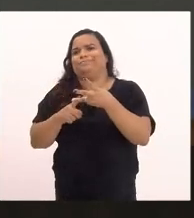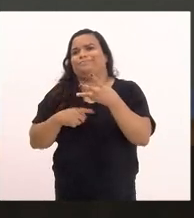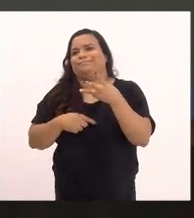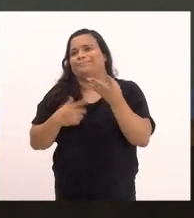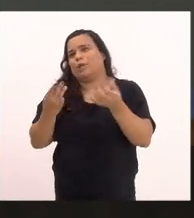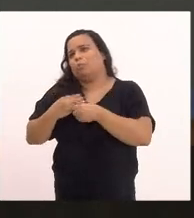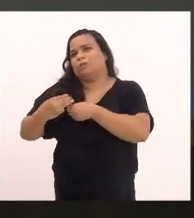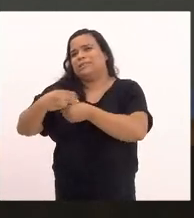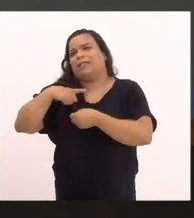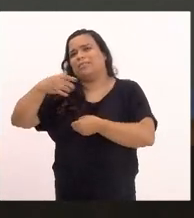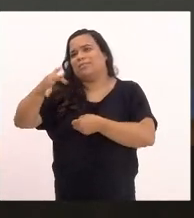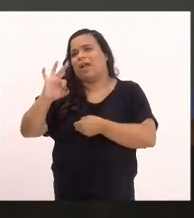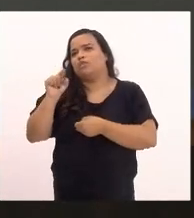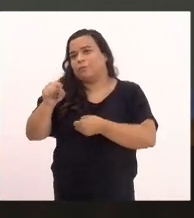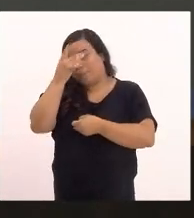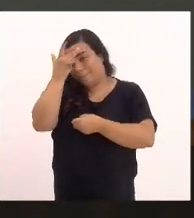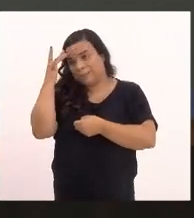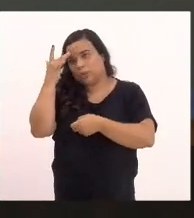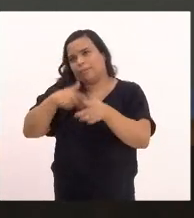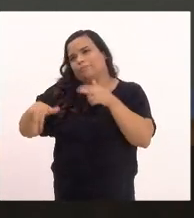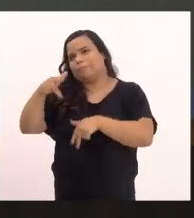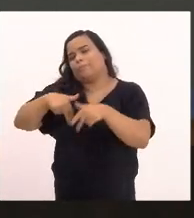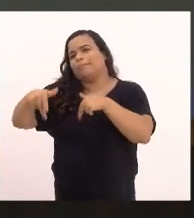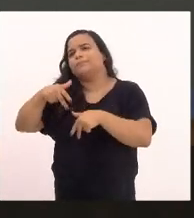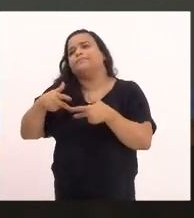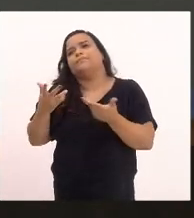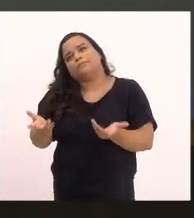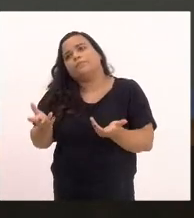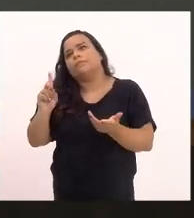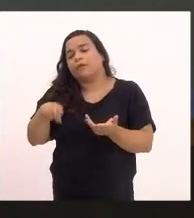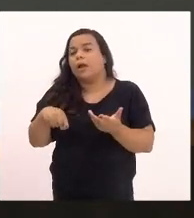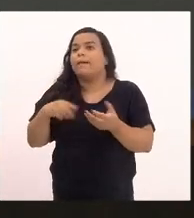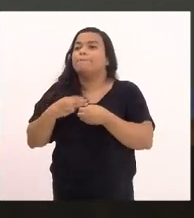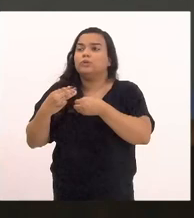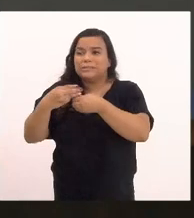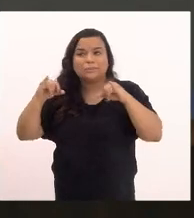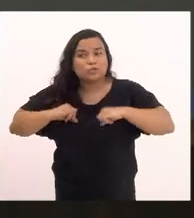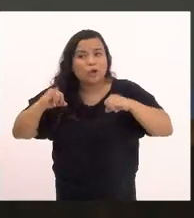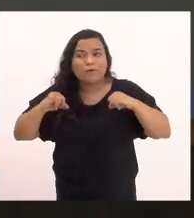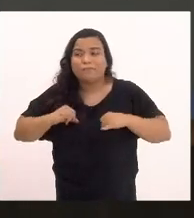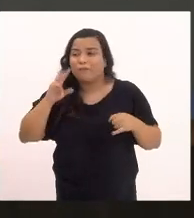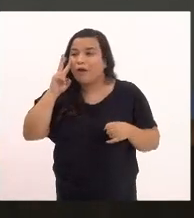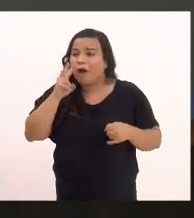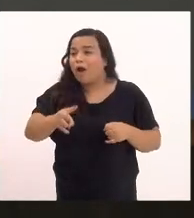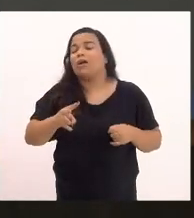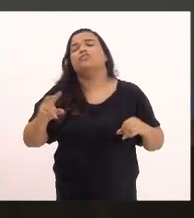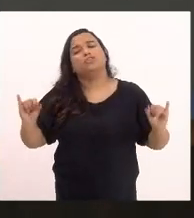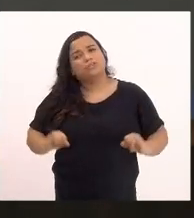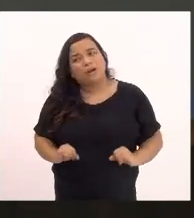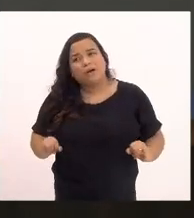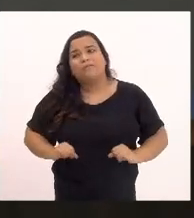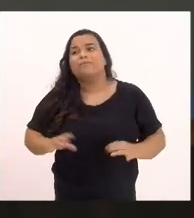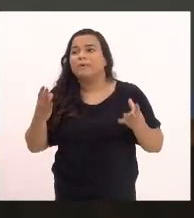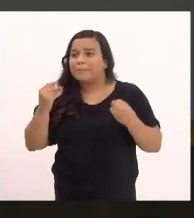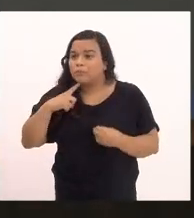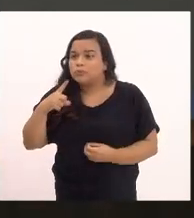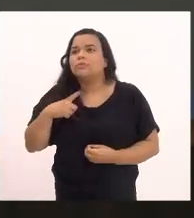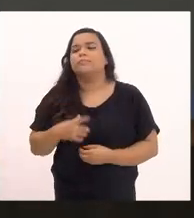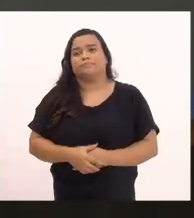10 mil habitantes, que tem, quer dizer, são municípios que realmente sofreram e estão sofrendo muito.